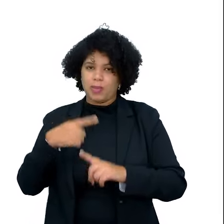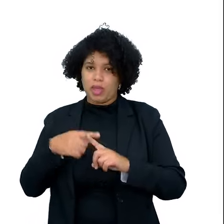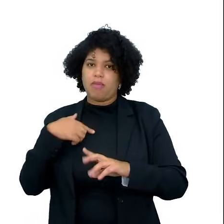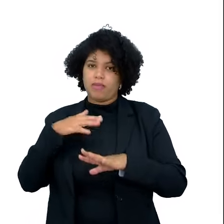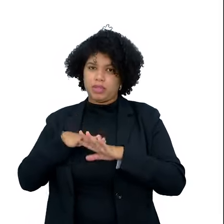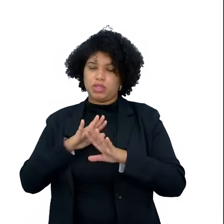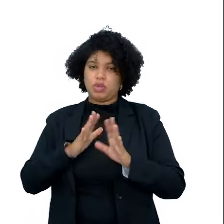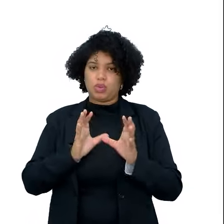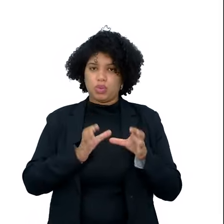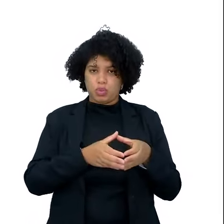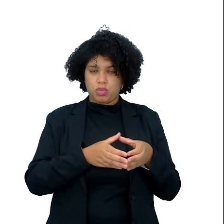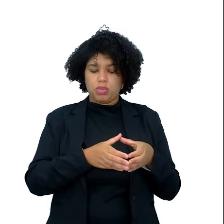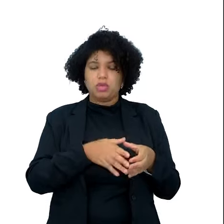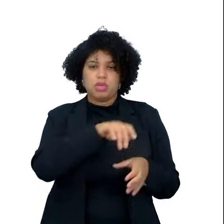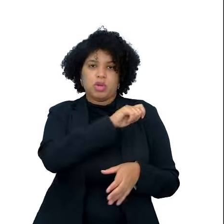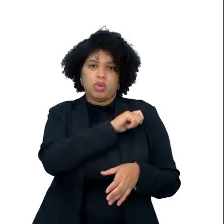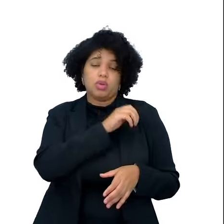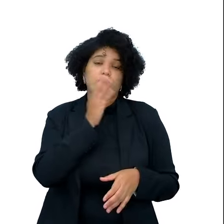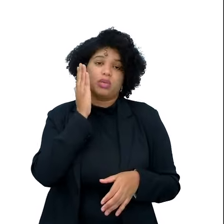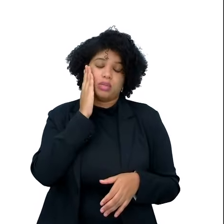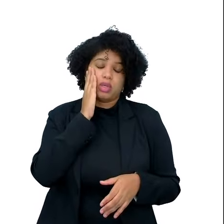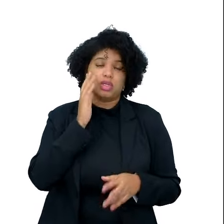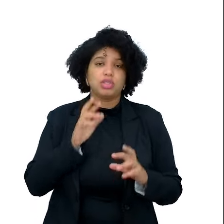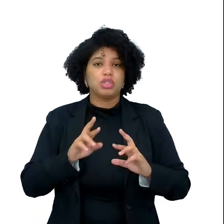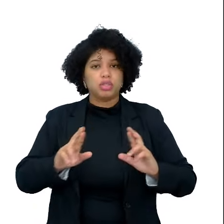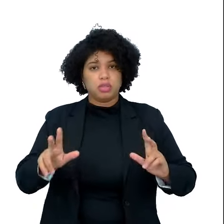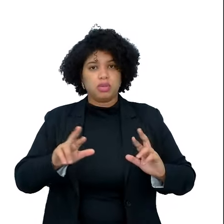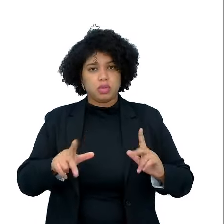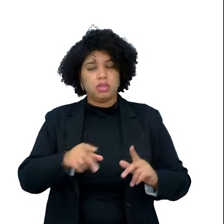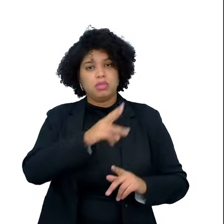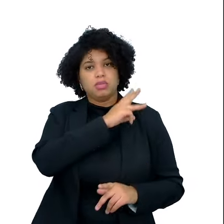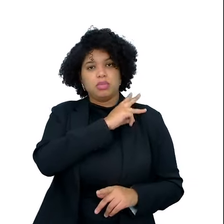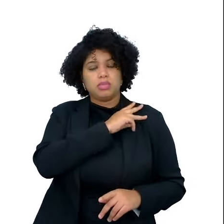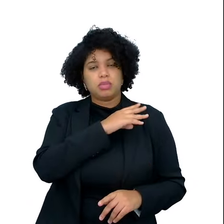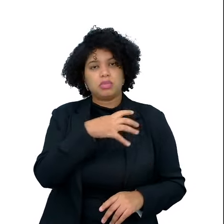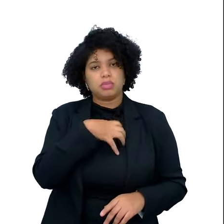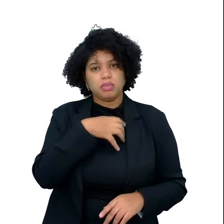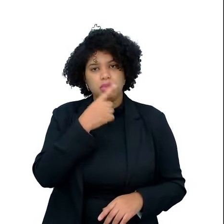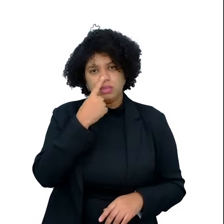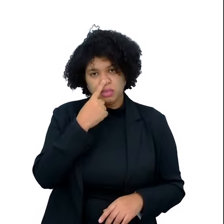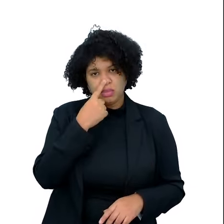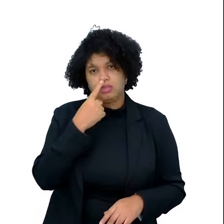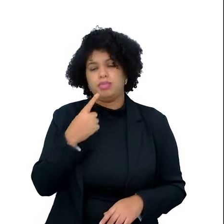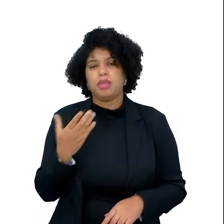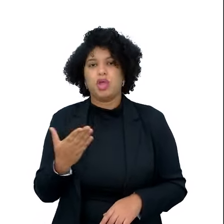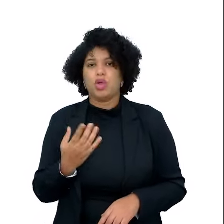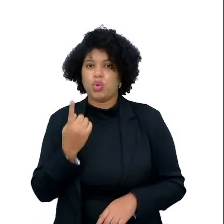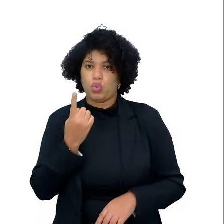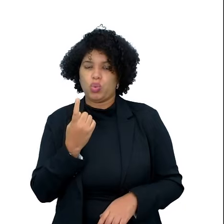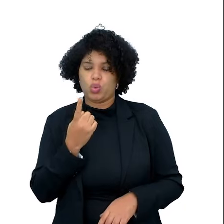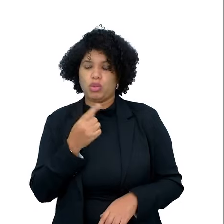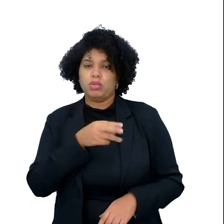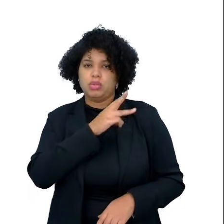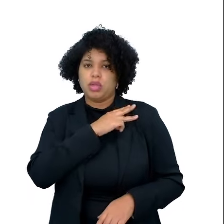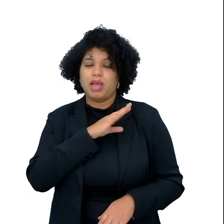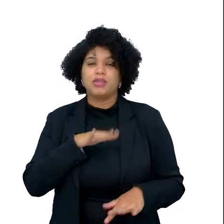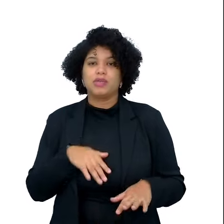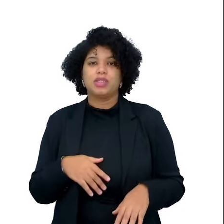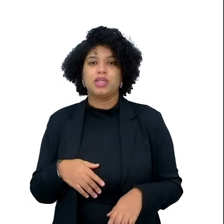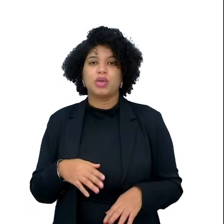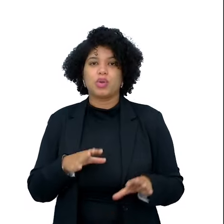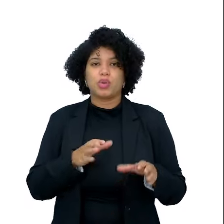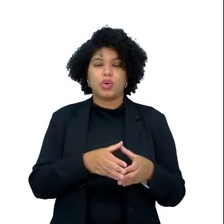meus estudantes. É claro que a minha realidade, às vezes, de uma terceira série, é que na escola agora eu tenho só uma, mas quando eu tenho duas